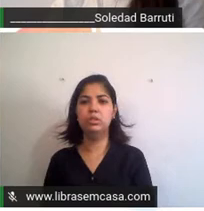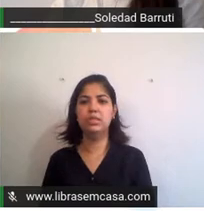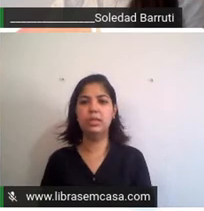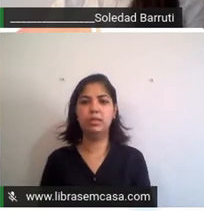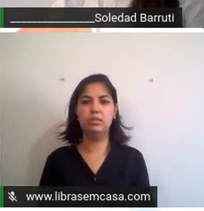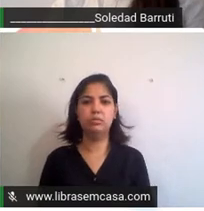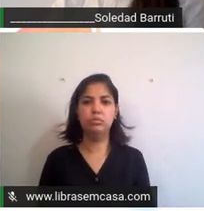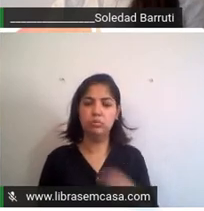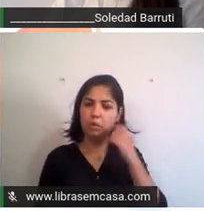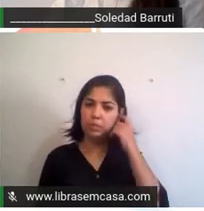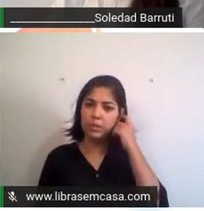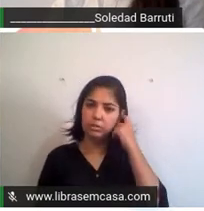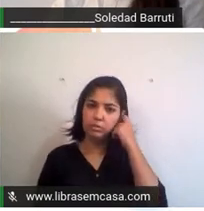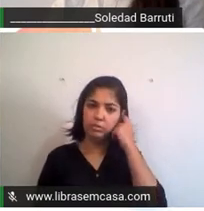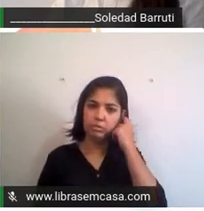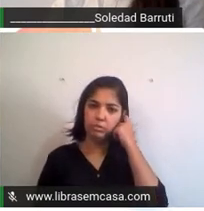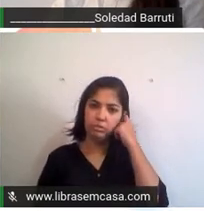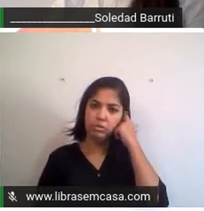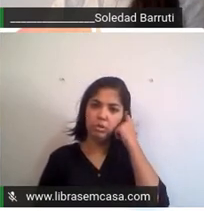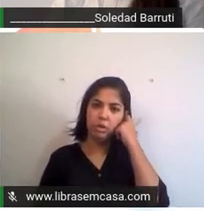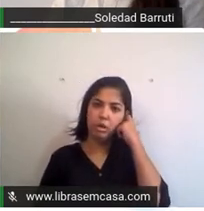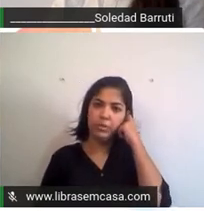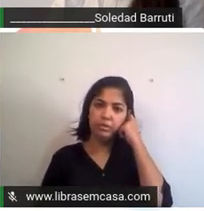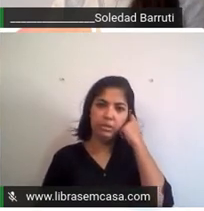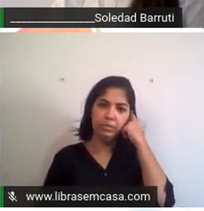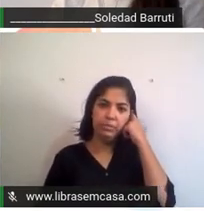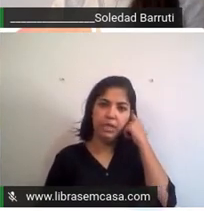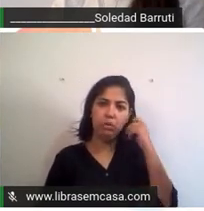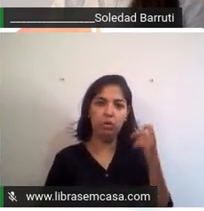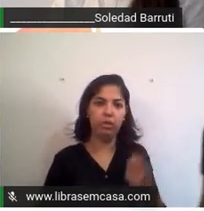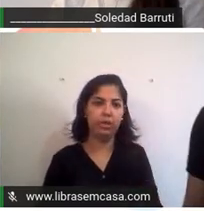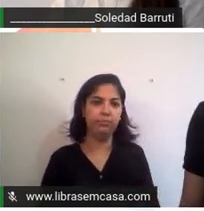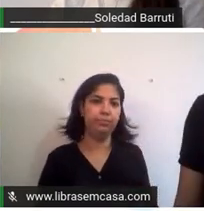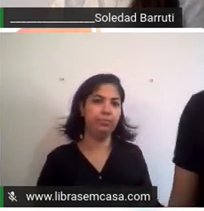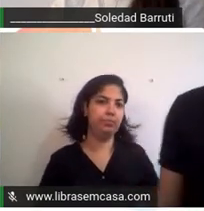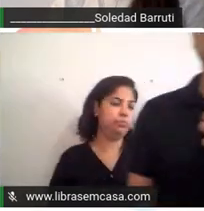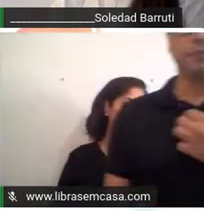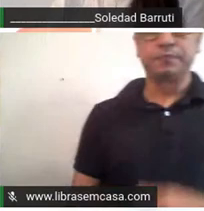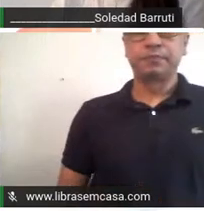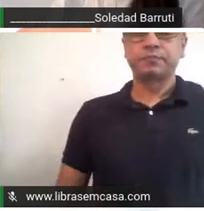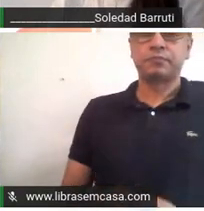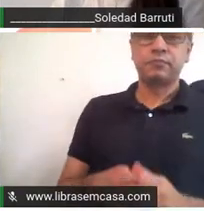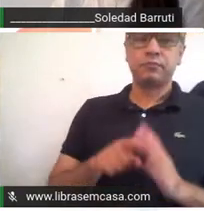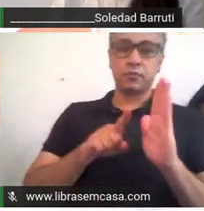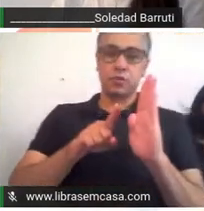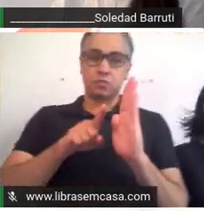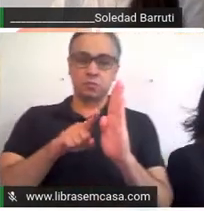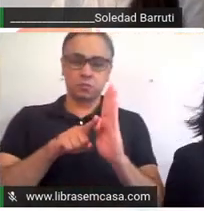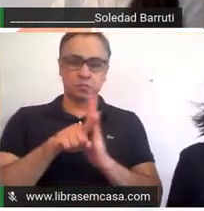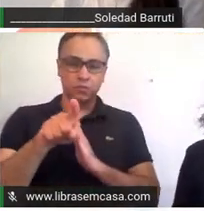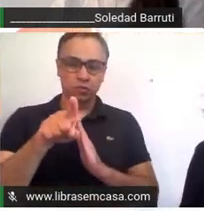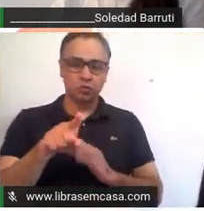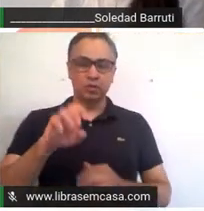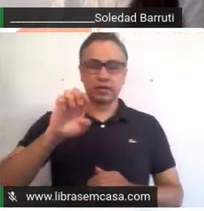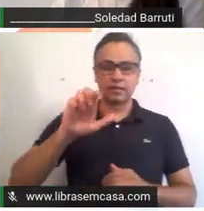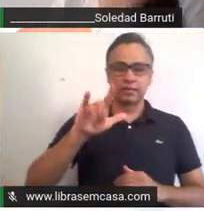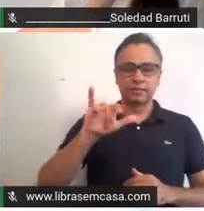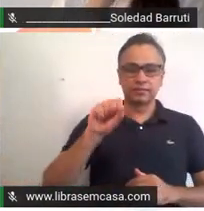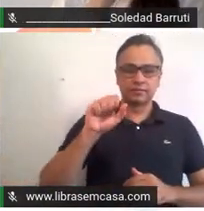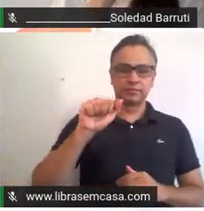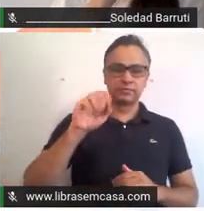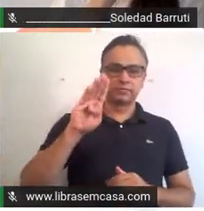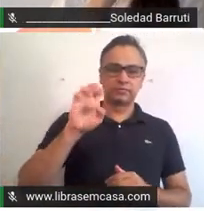nesse sentido, de endereçar um pouco essa questão. Eu vou fazer, na verdade, uma pergunta que é ao mesmo tempo para a Elisabetta e para o Paulo, e aí eu